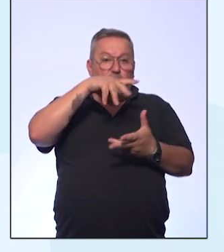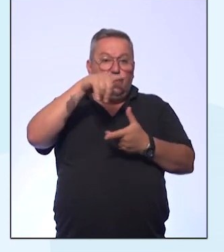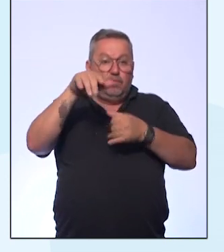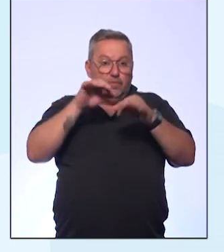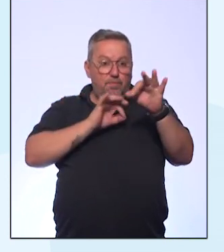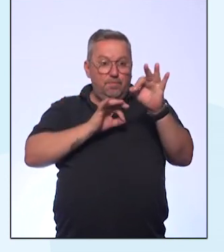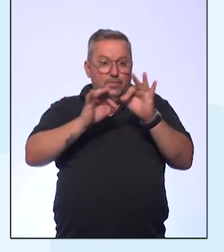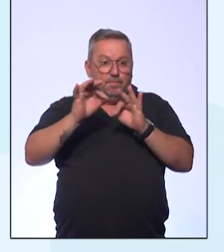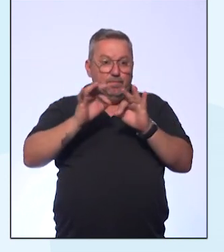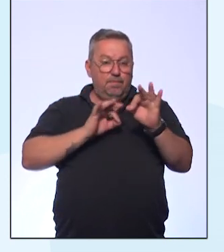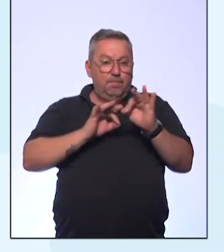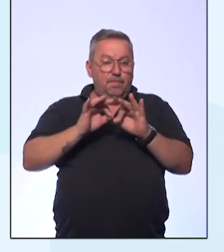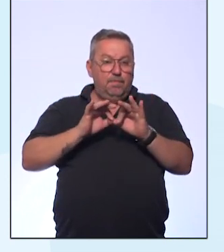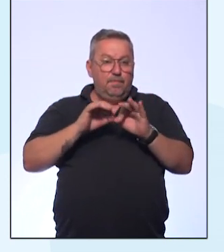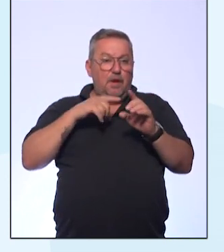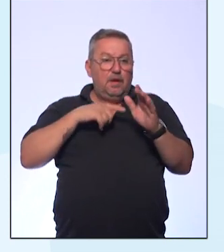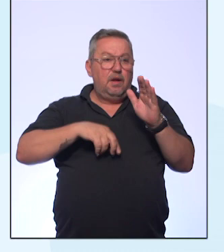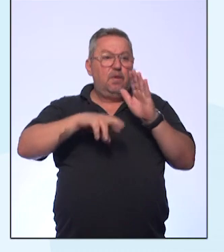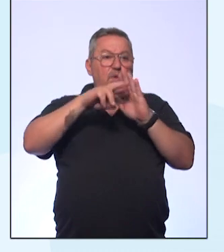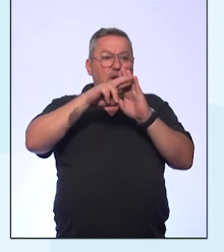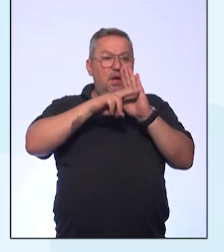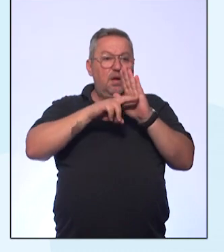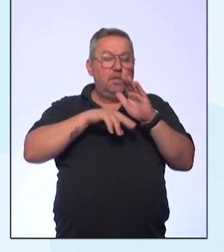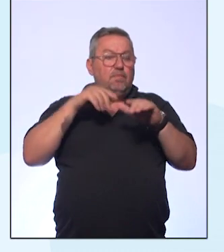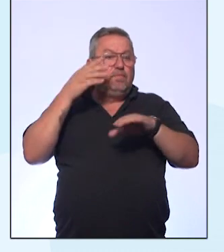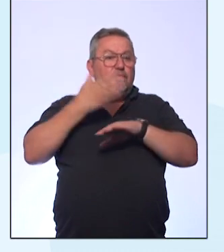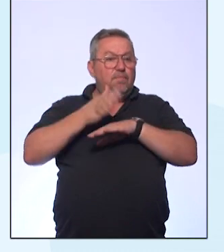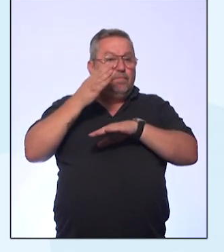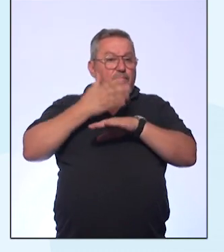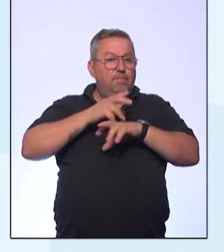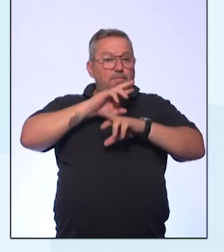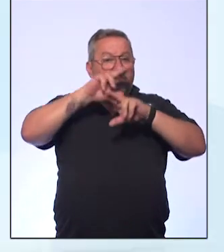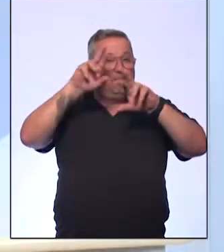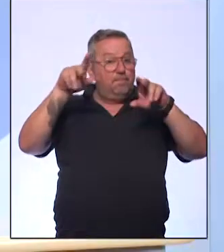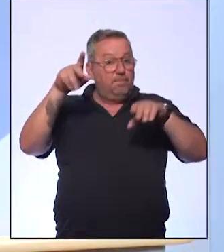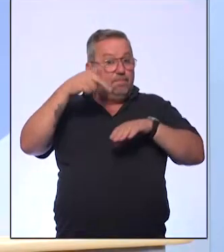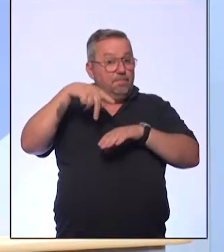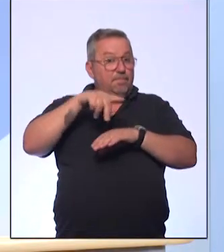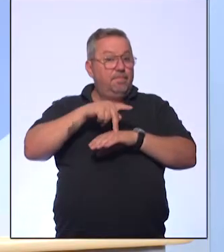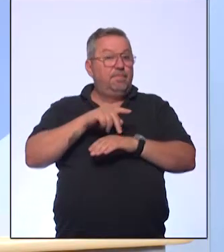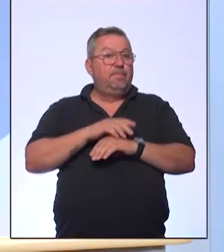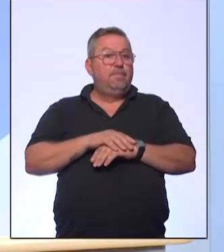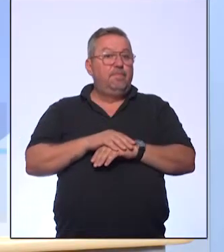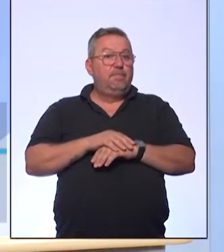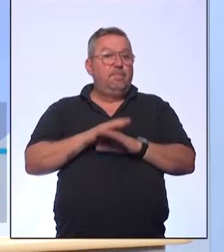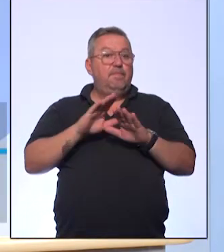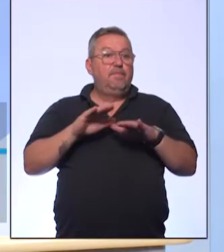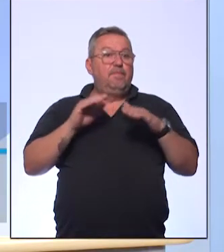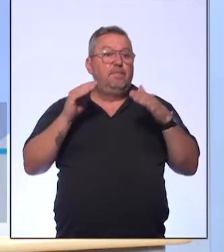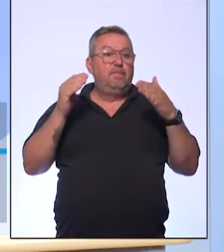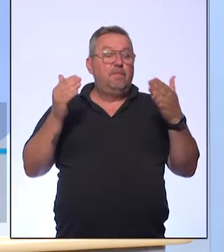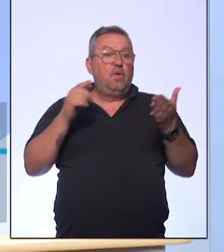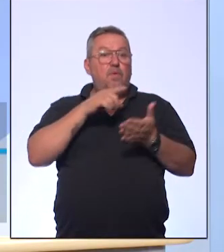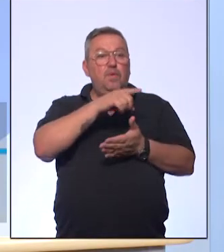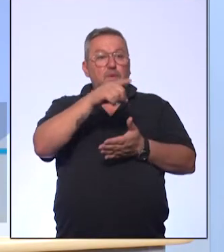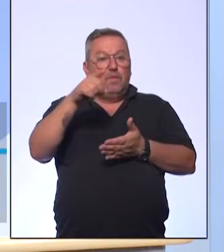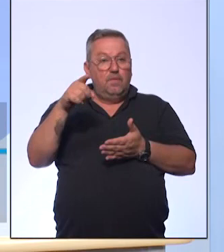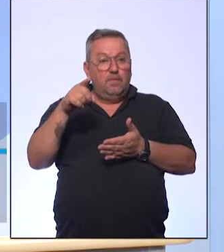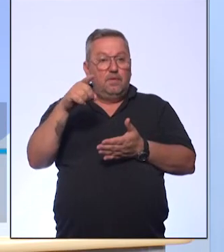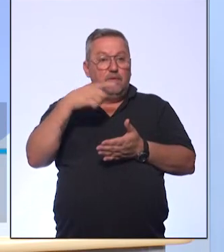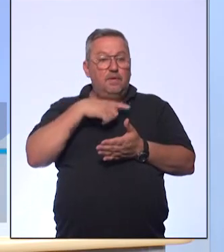organização mundial, né, passam a regular a atividade de diferentes países. Então, é justamente